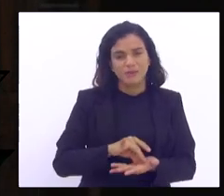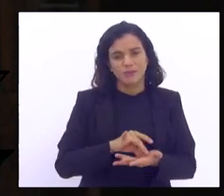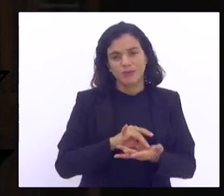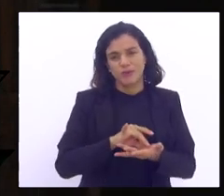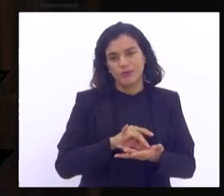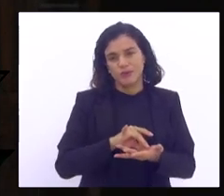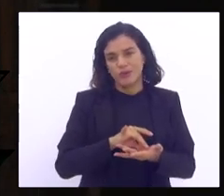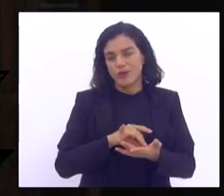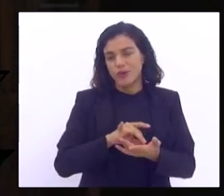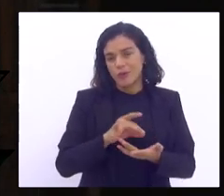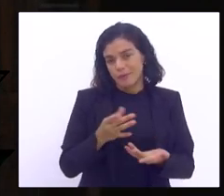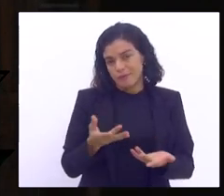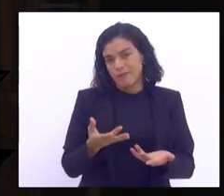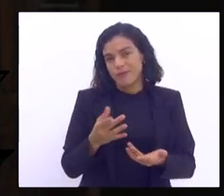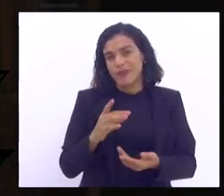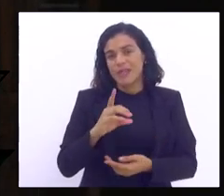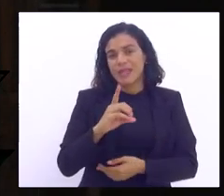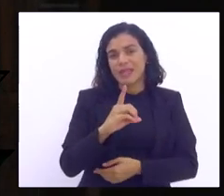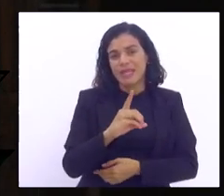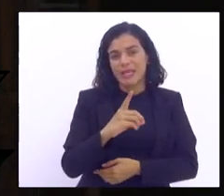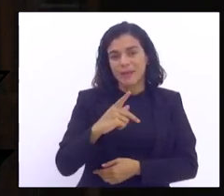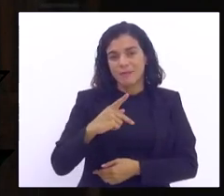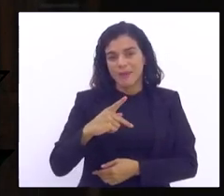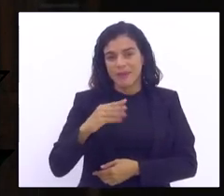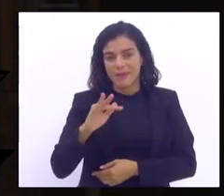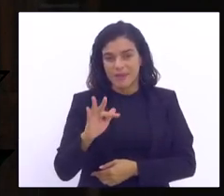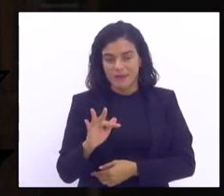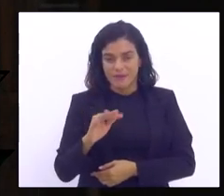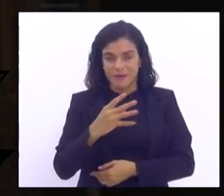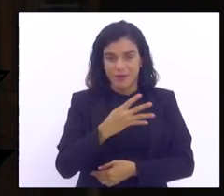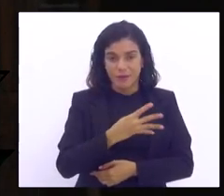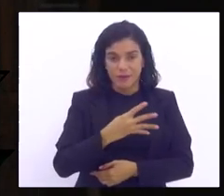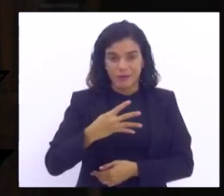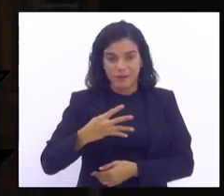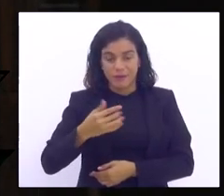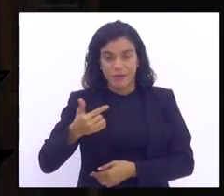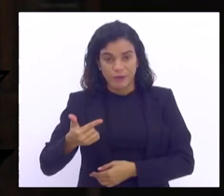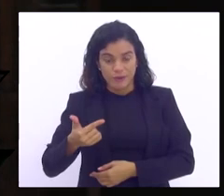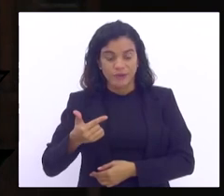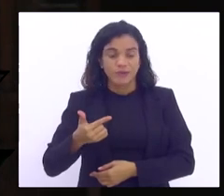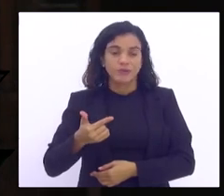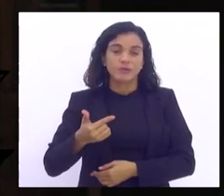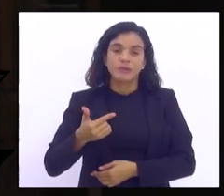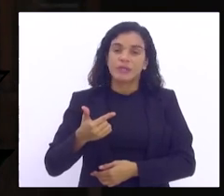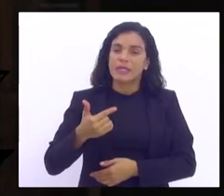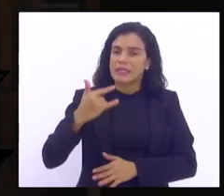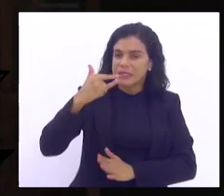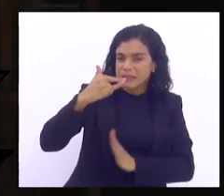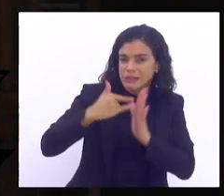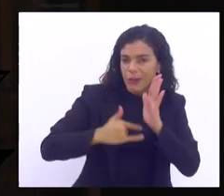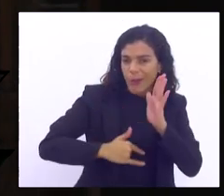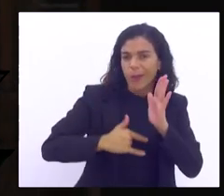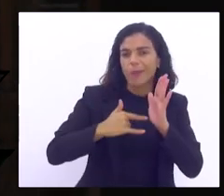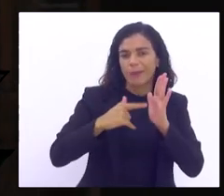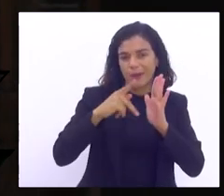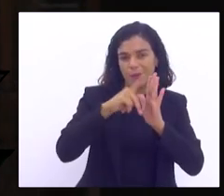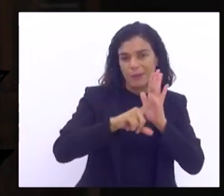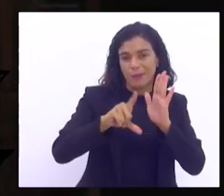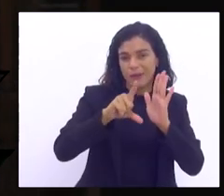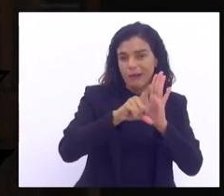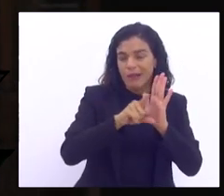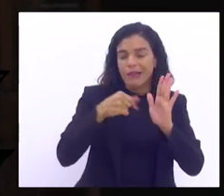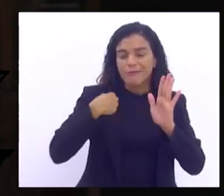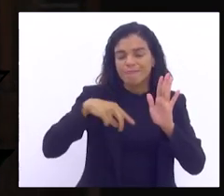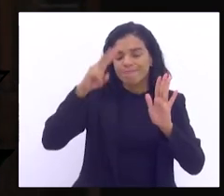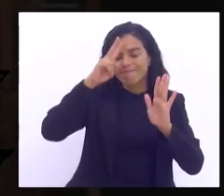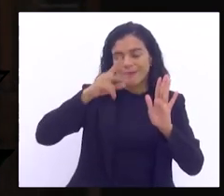feita a ela pela ADPF 442. Por isso, é uma ocasião para nós recordarmos os